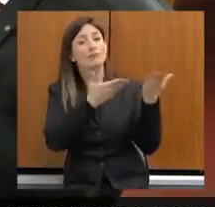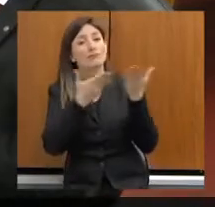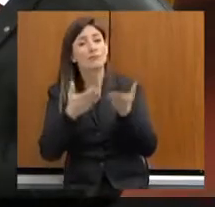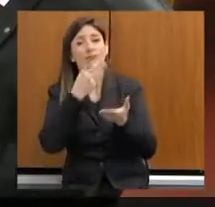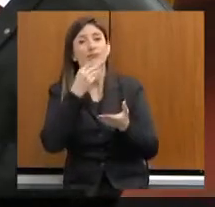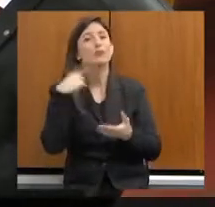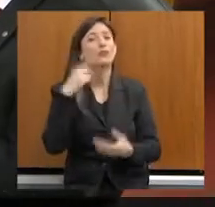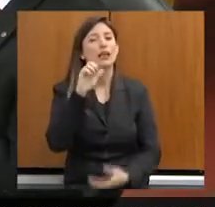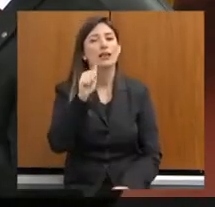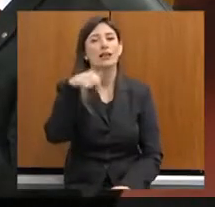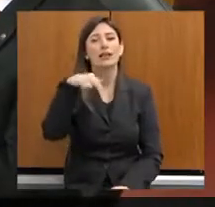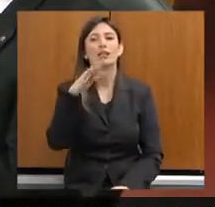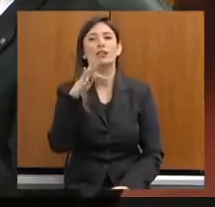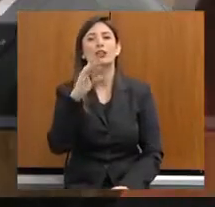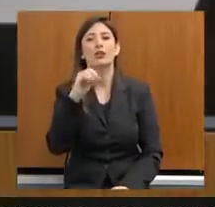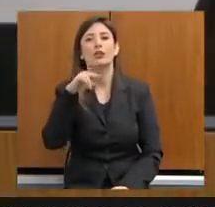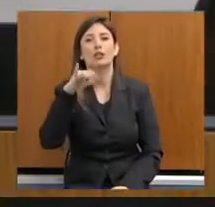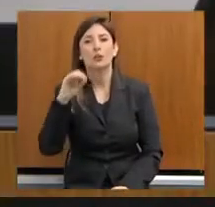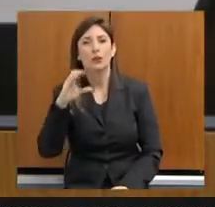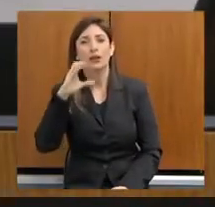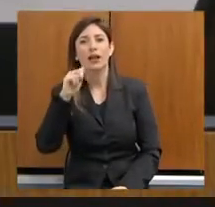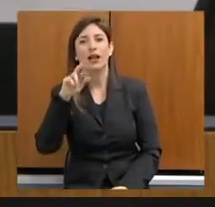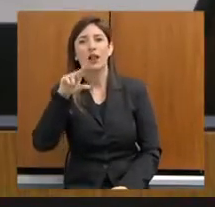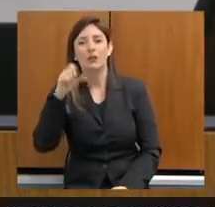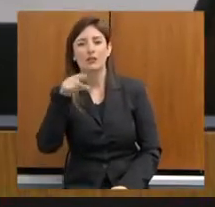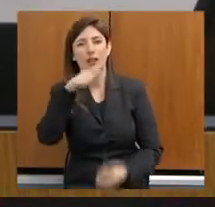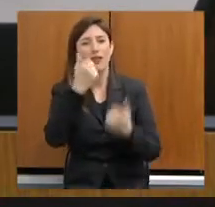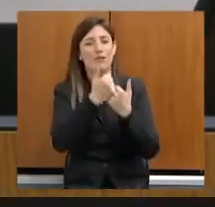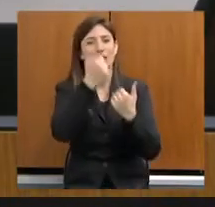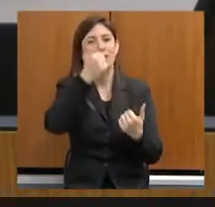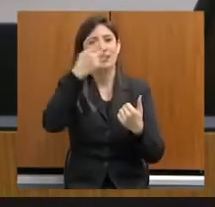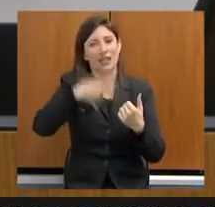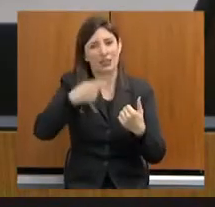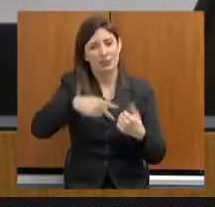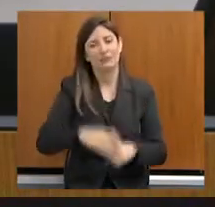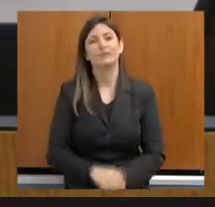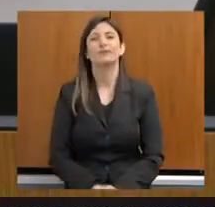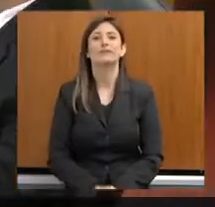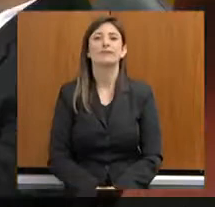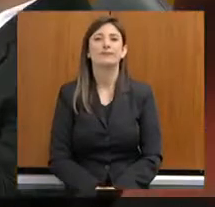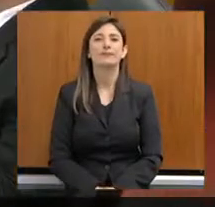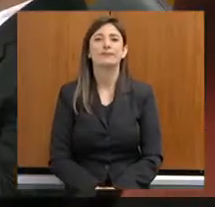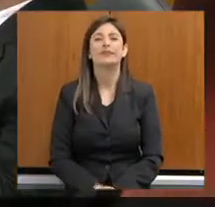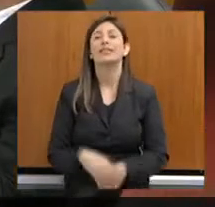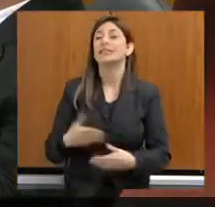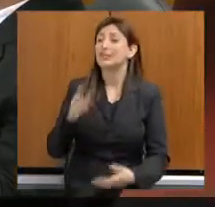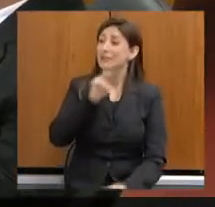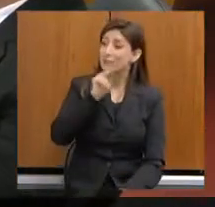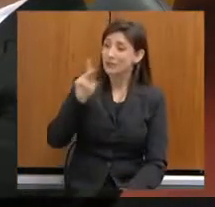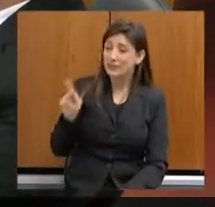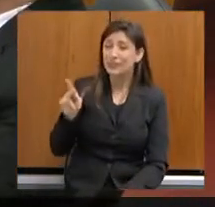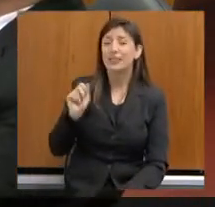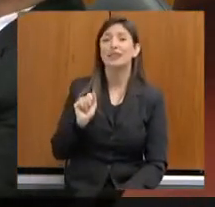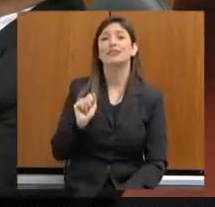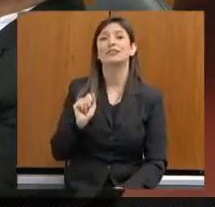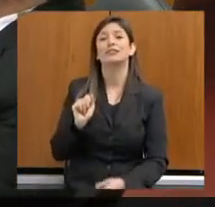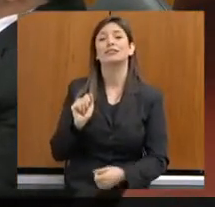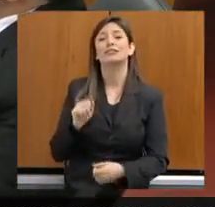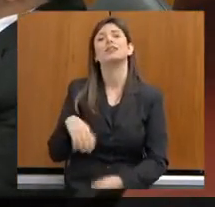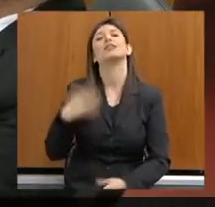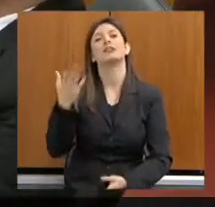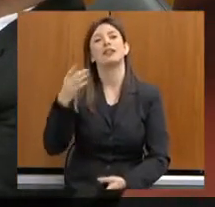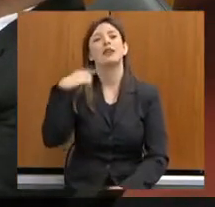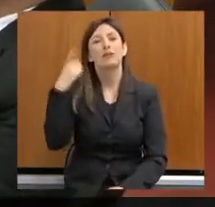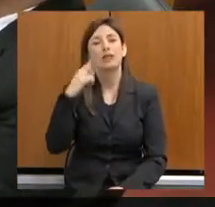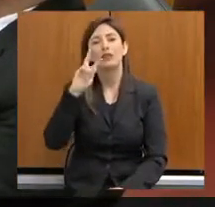Antonio Carlos Arantes vice-presidente desta casa foi presidente Deputado de